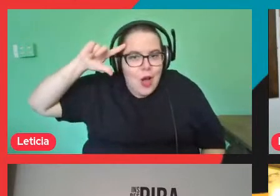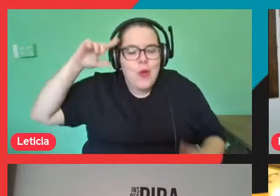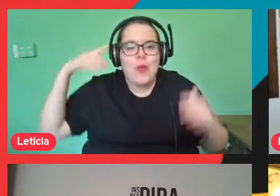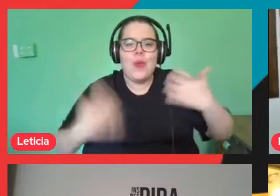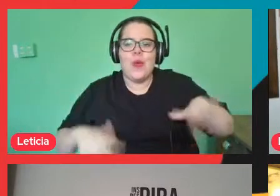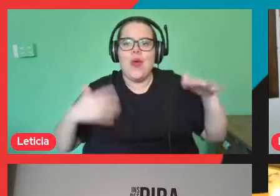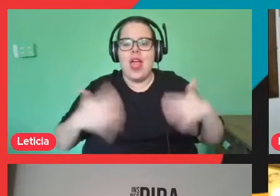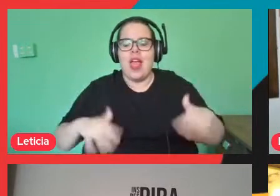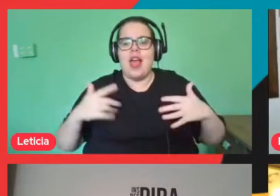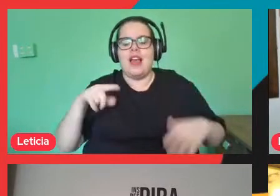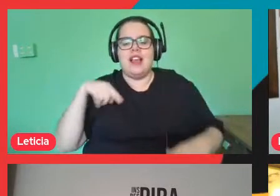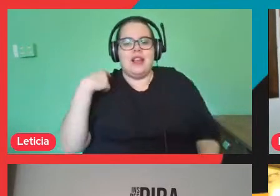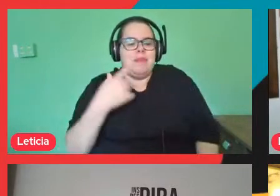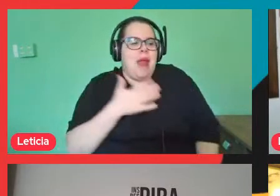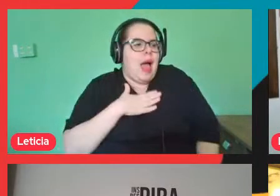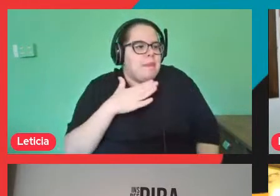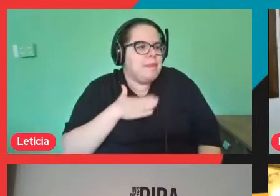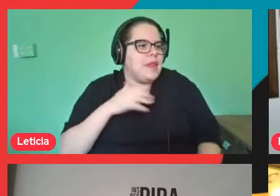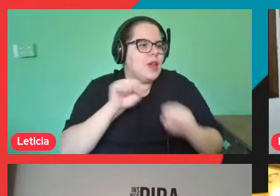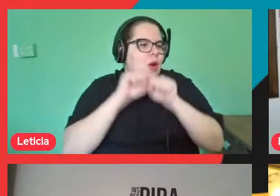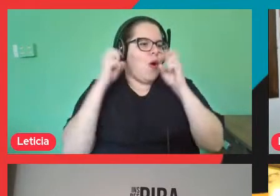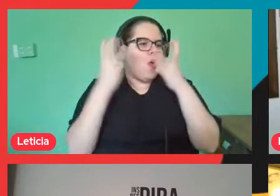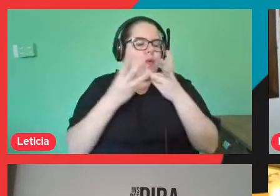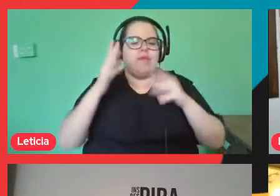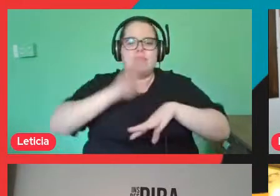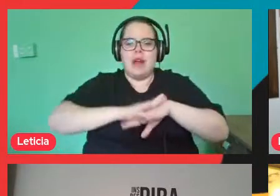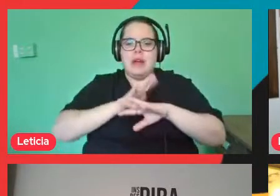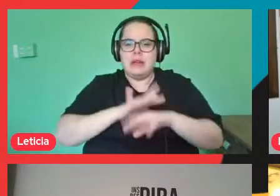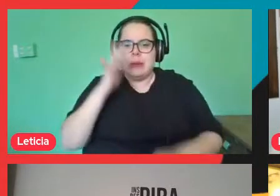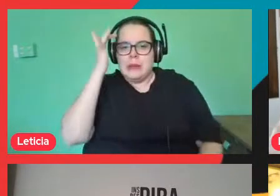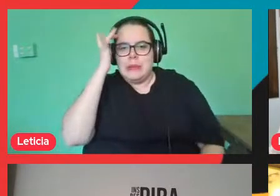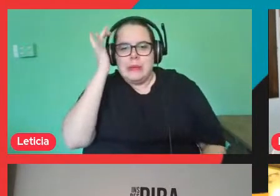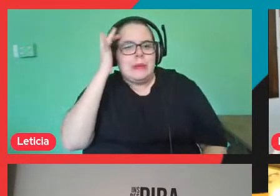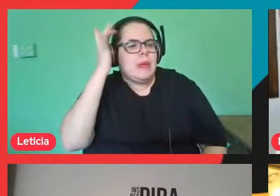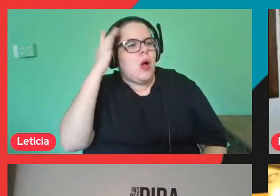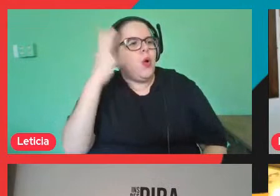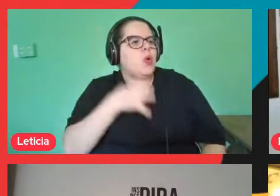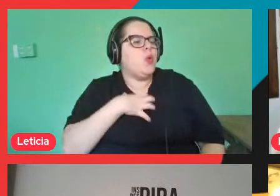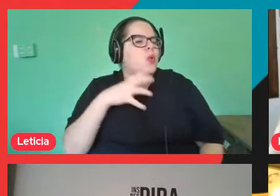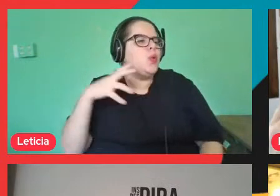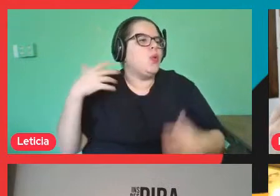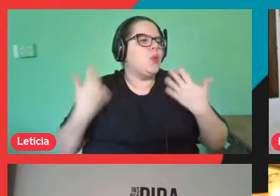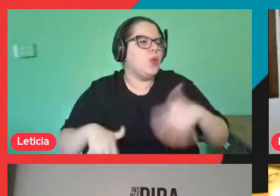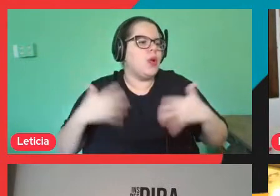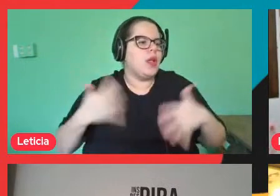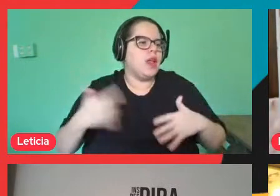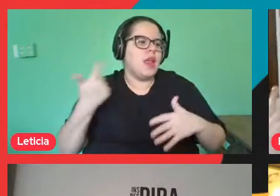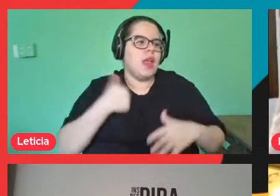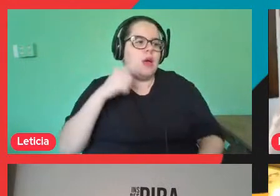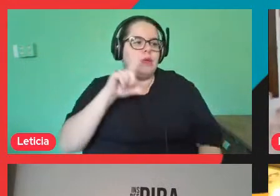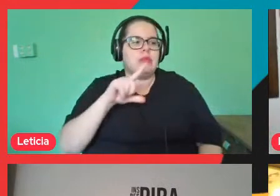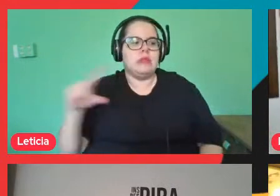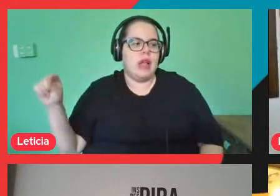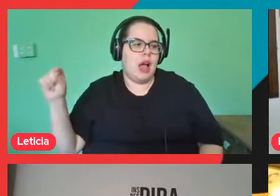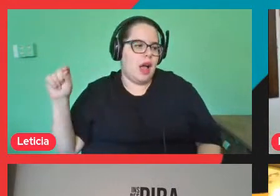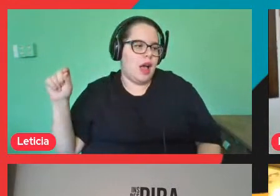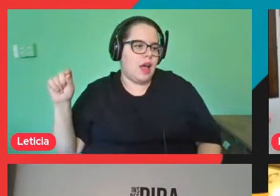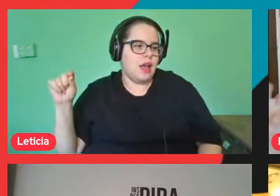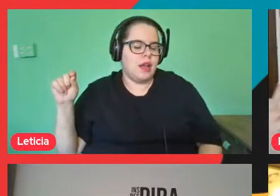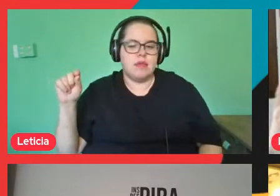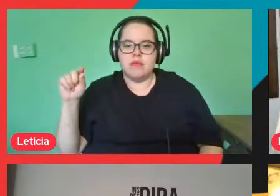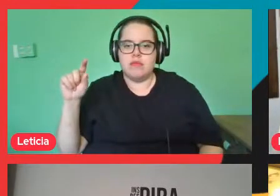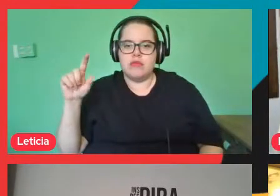fazer o workshop, para mim, foi um crescimento pessoal gigantesco. Eu saio do workshop